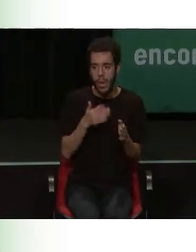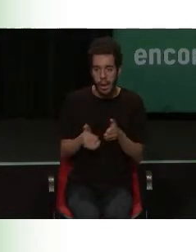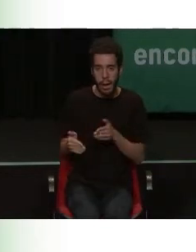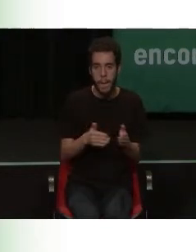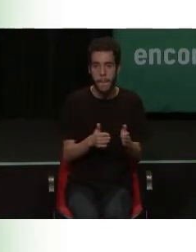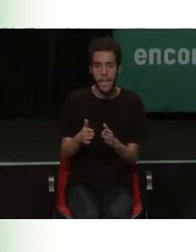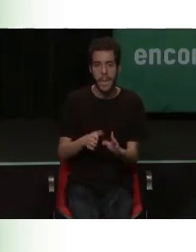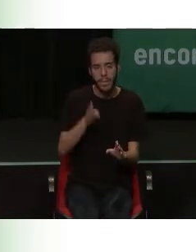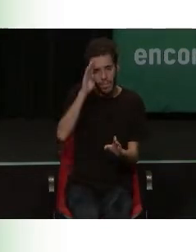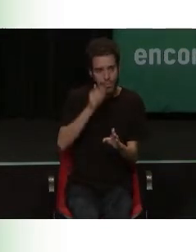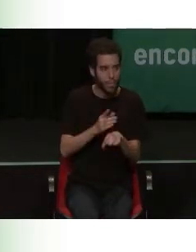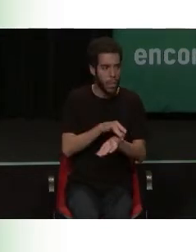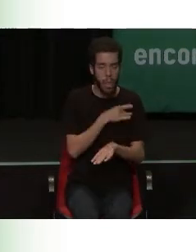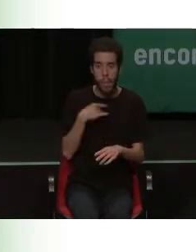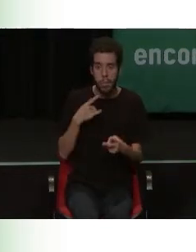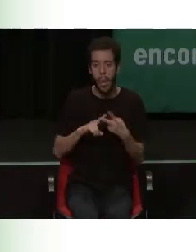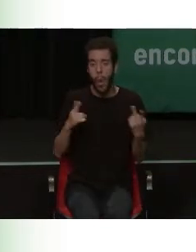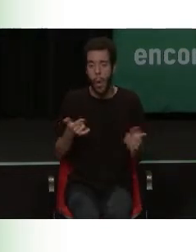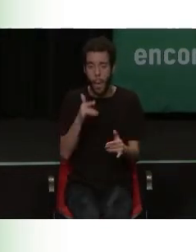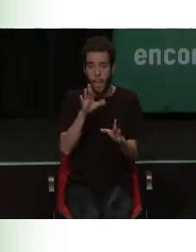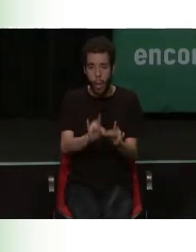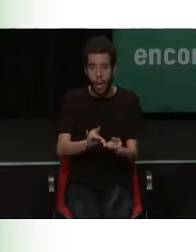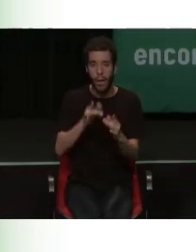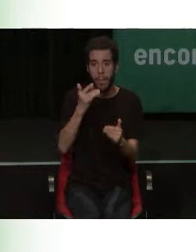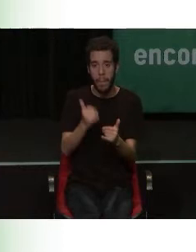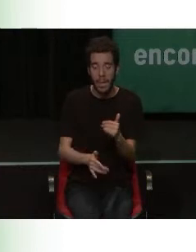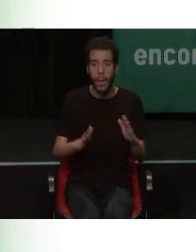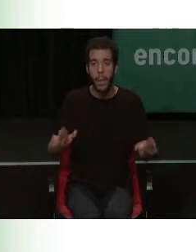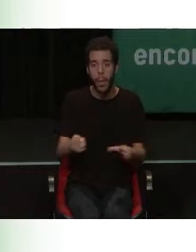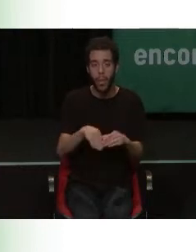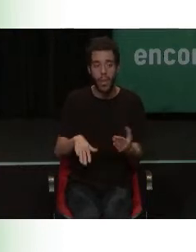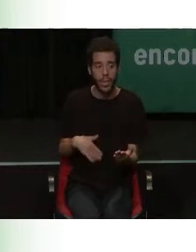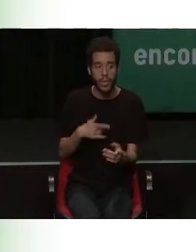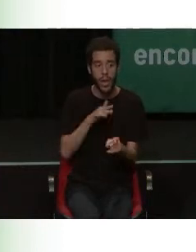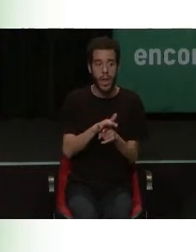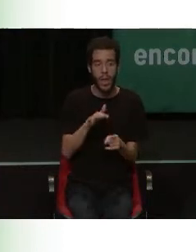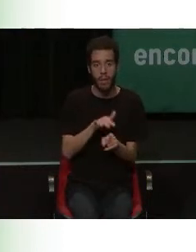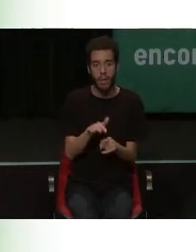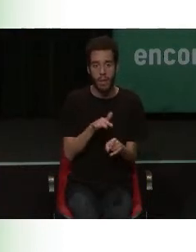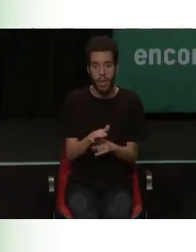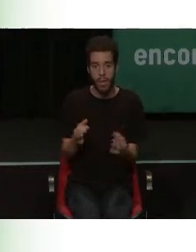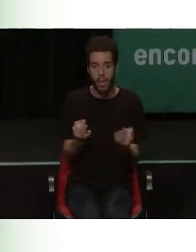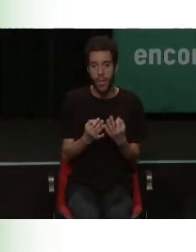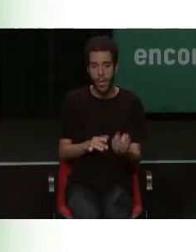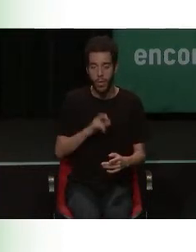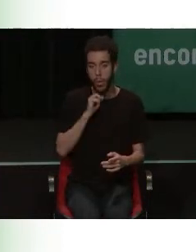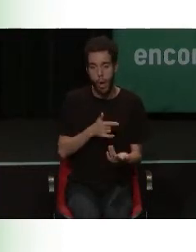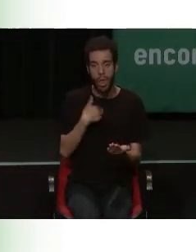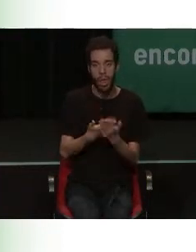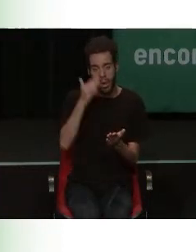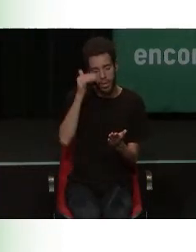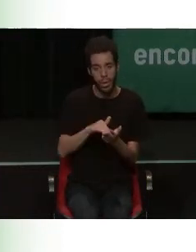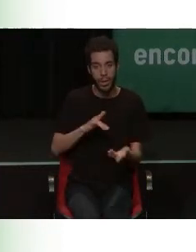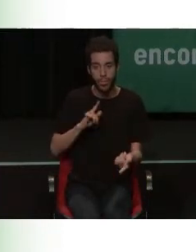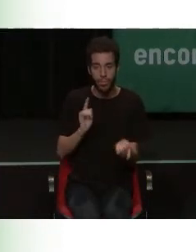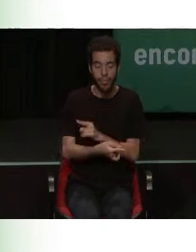de psicopatologia ou mais de envolvimento ao risco, o contexto vai inverter aqui a equação. Muito obrigado a